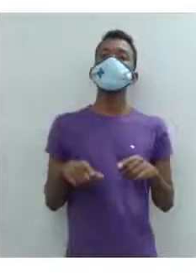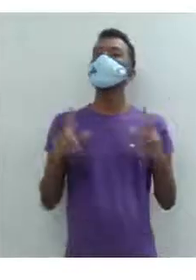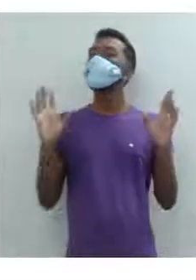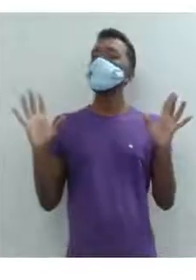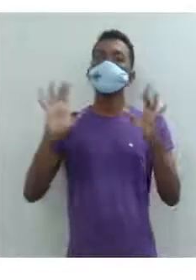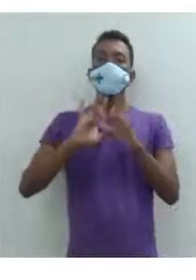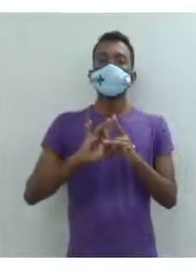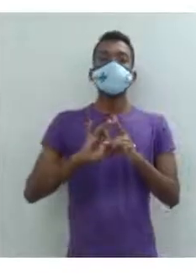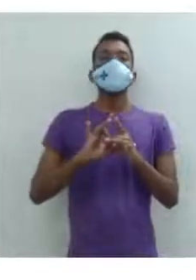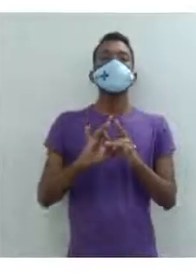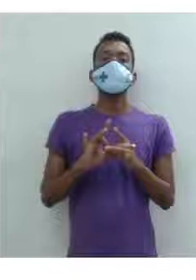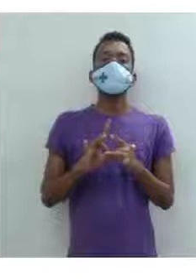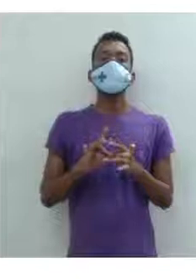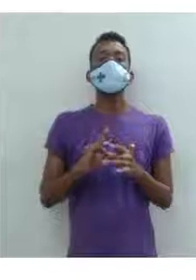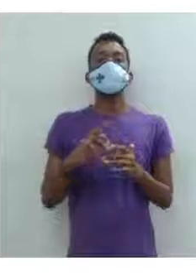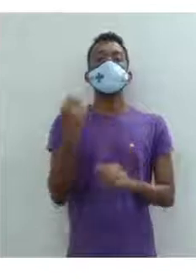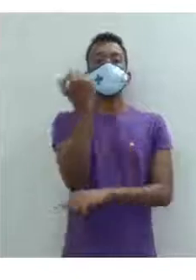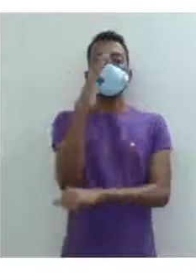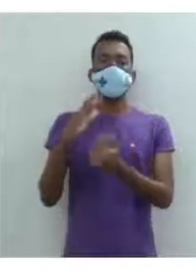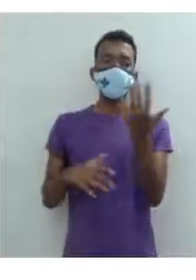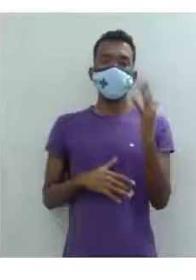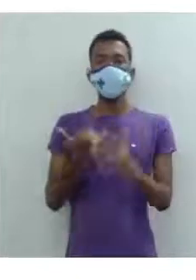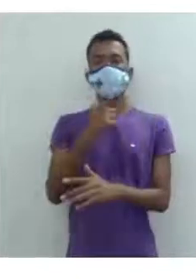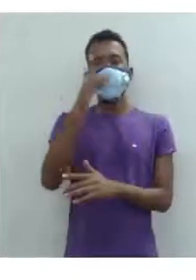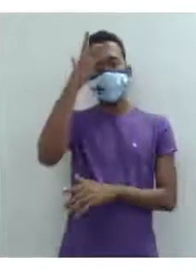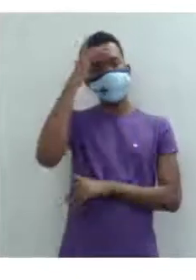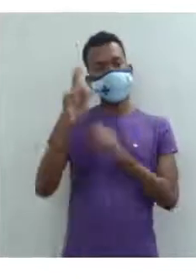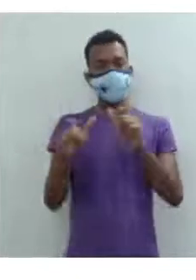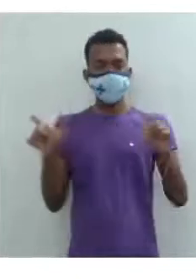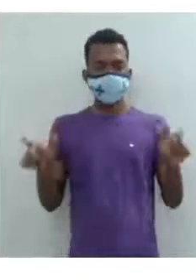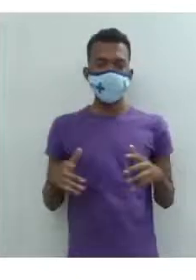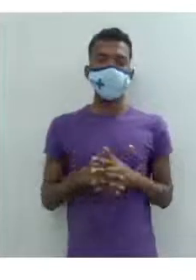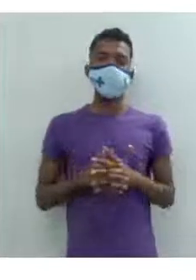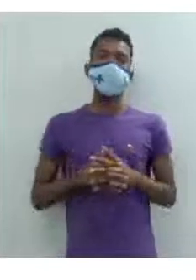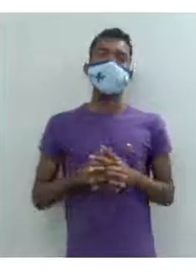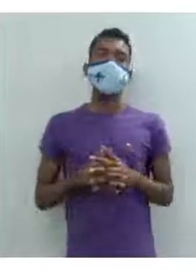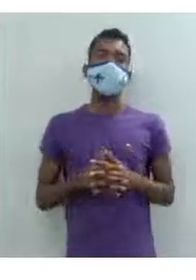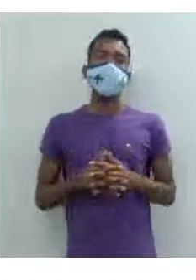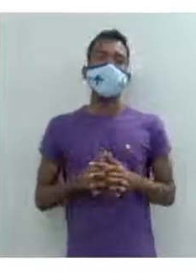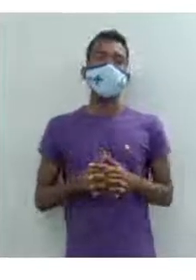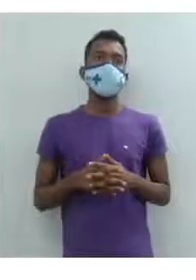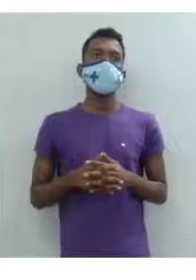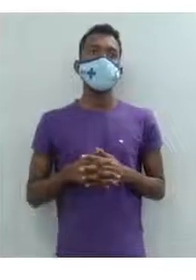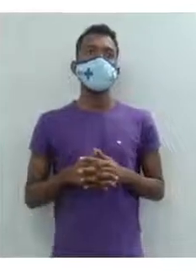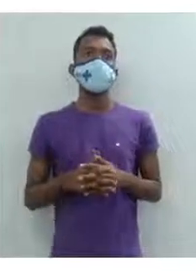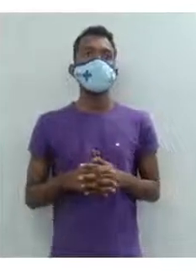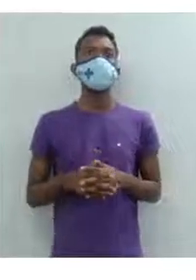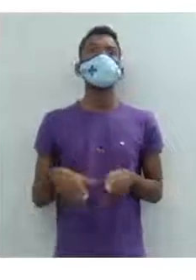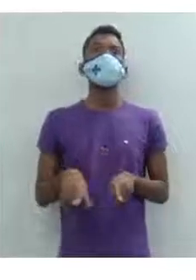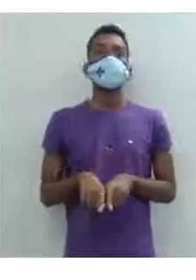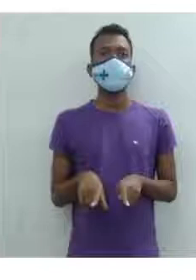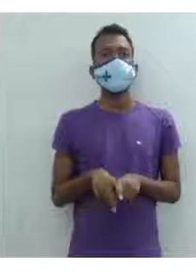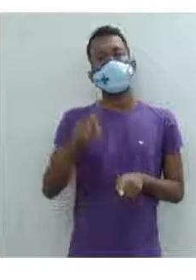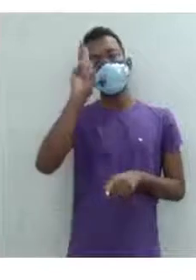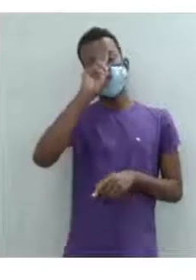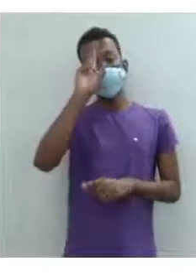a natureza e com outros povos, né? Então, histórias e as culturas marcaram